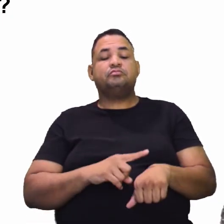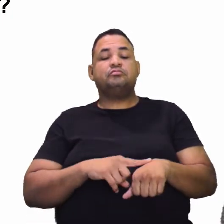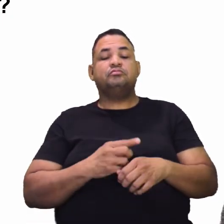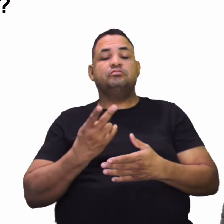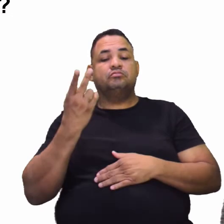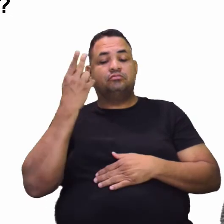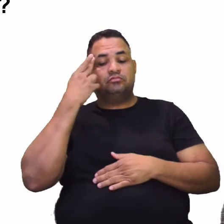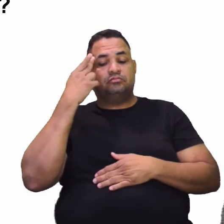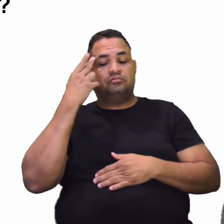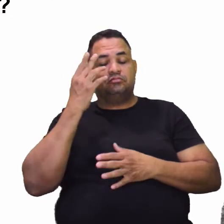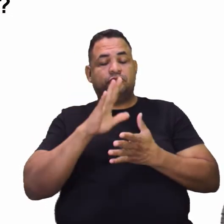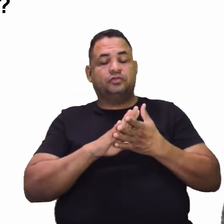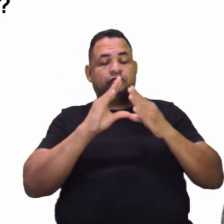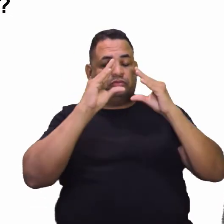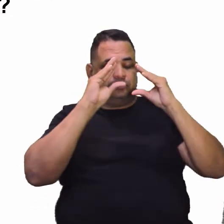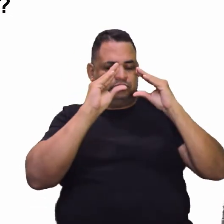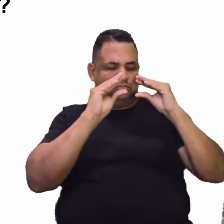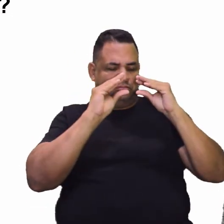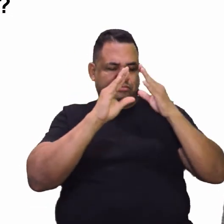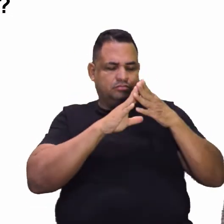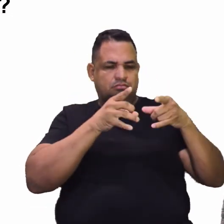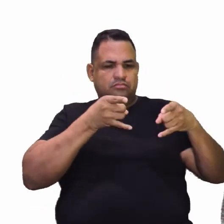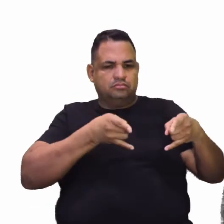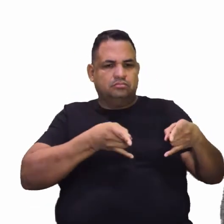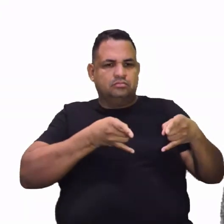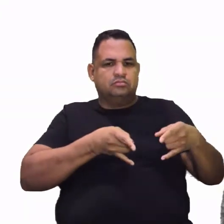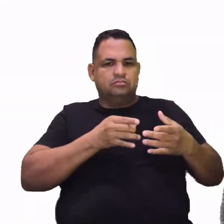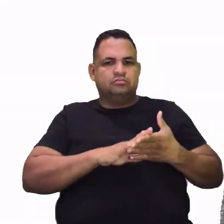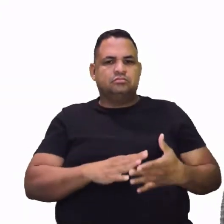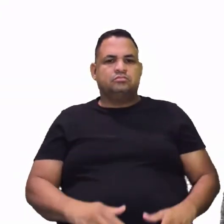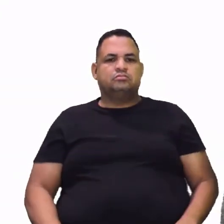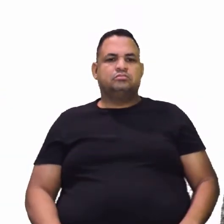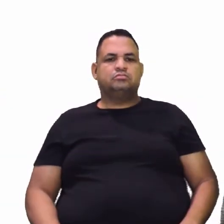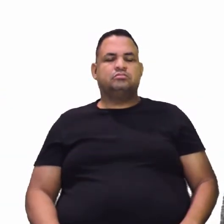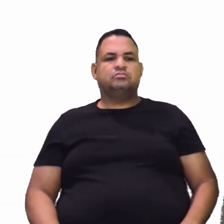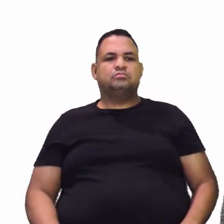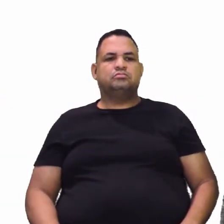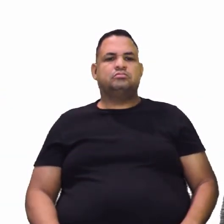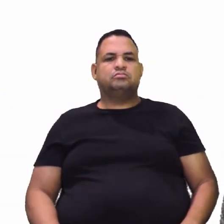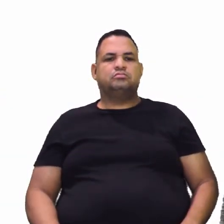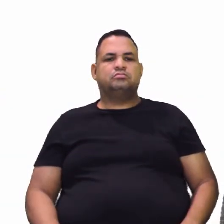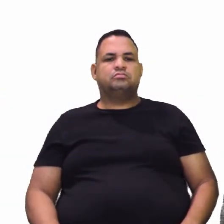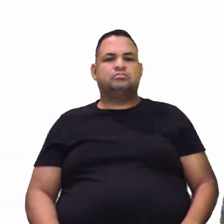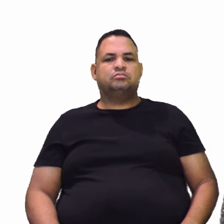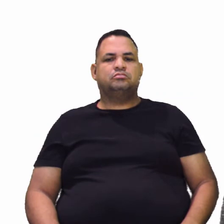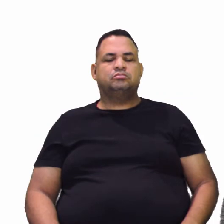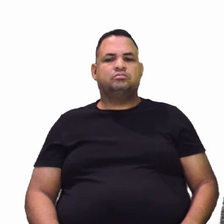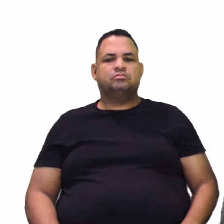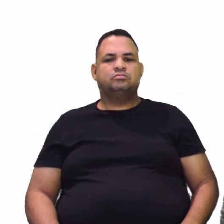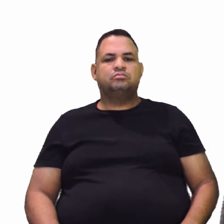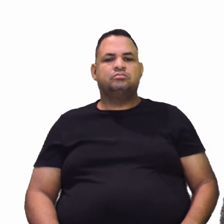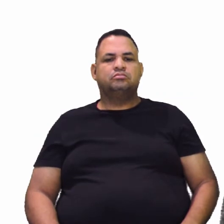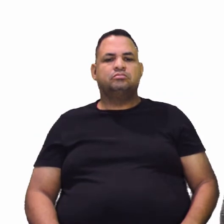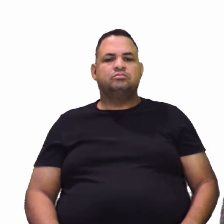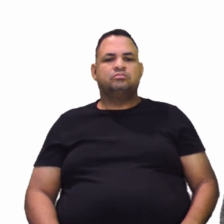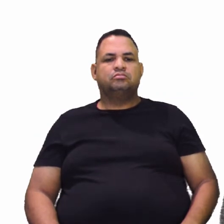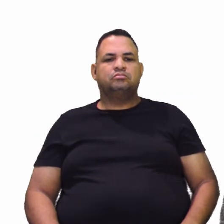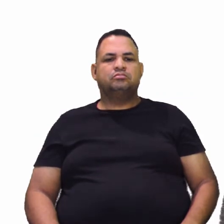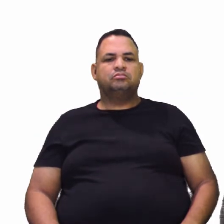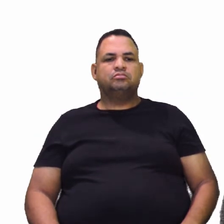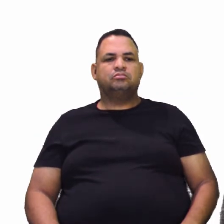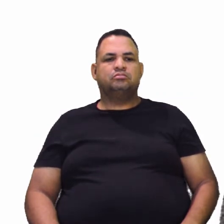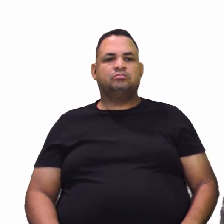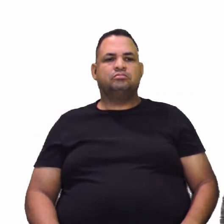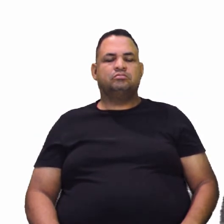você geralmente vai para a cama? Muito bem? Chegou a vez delas, das nossas confusing words. Eita, que ela vai durar um